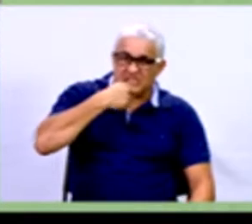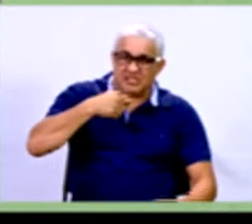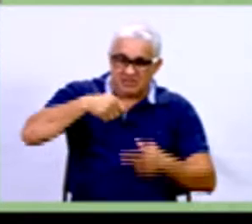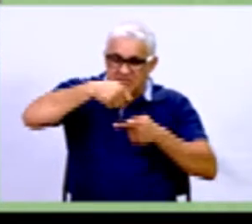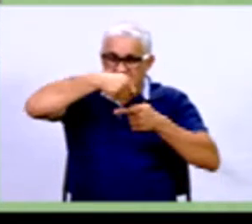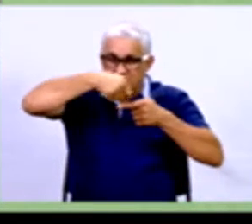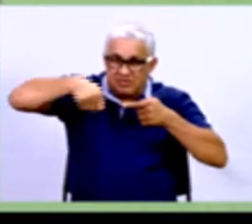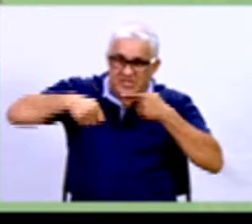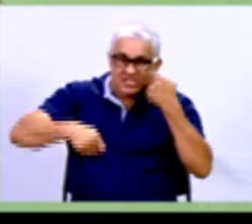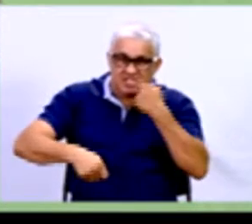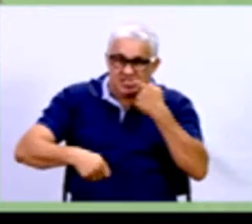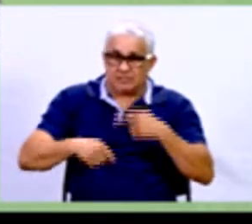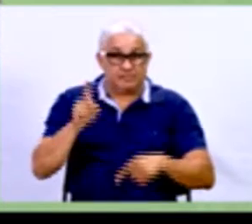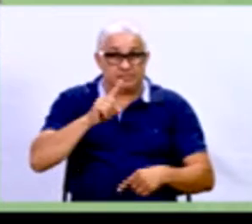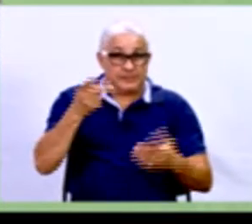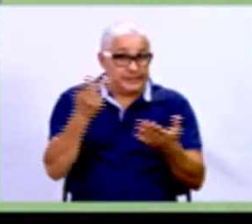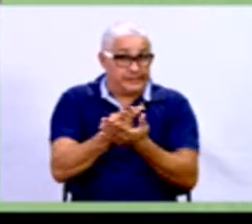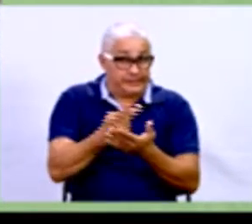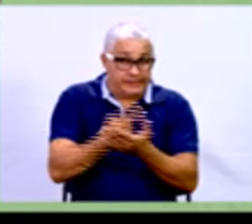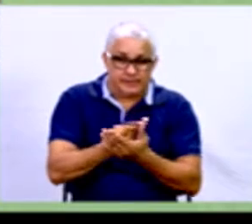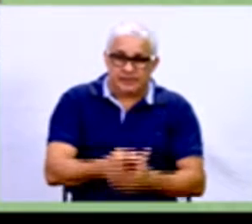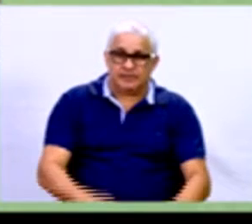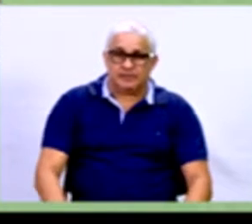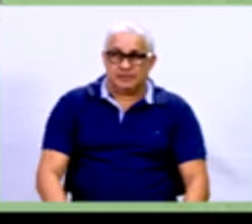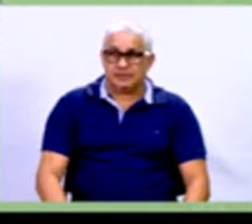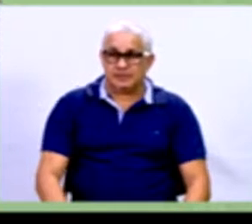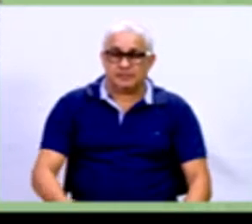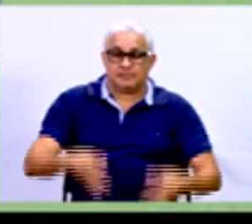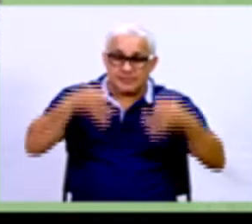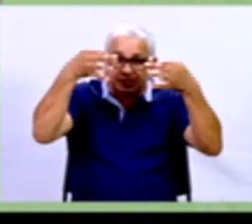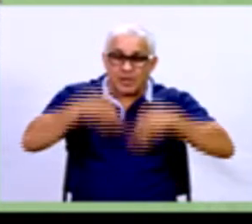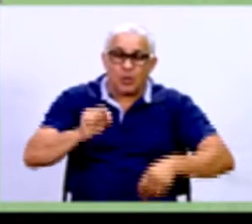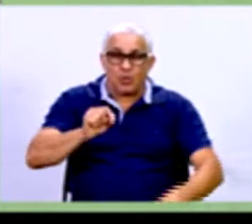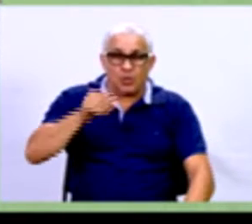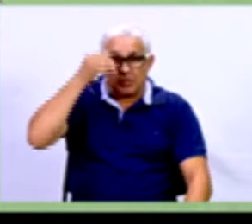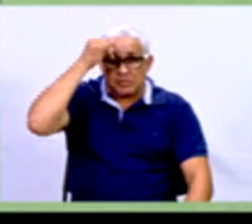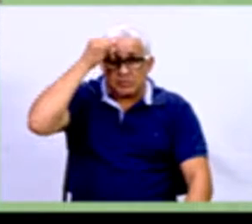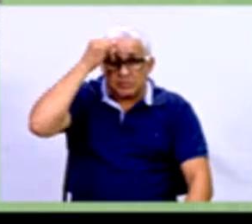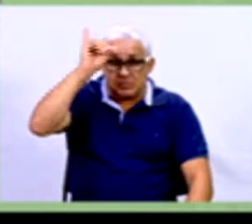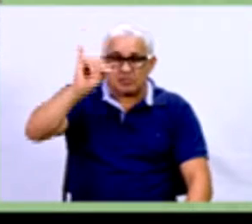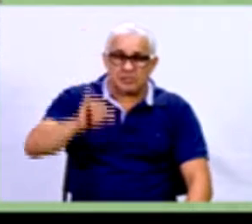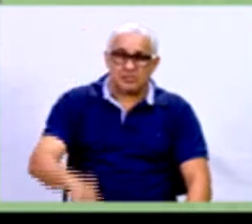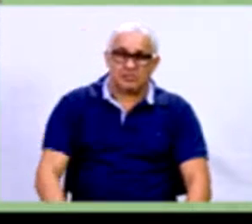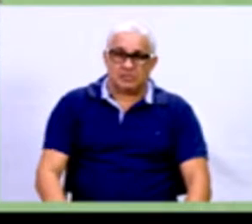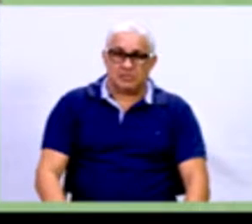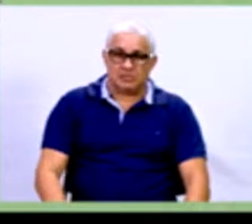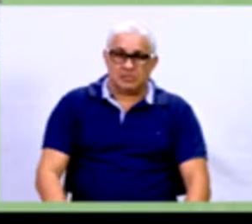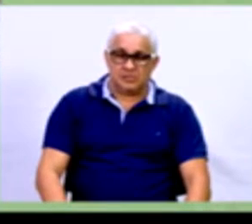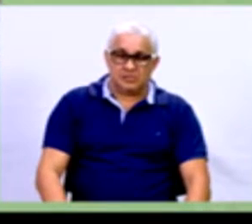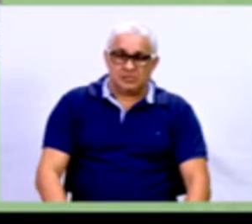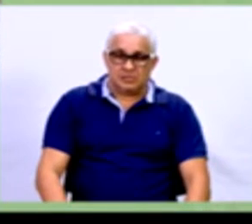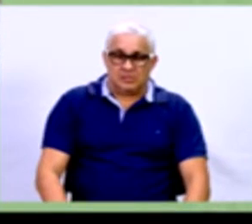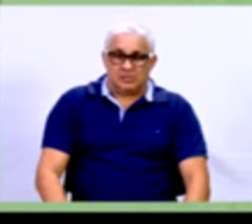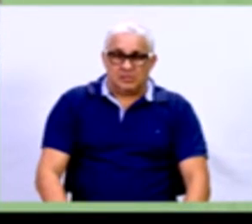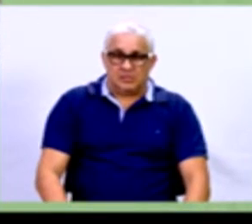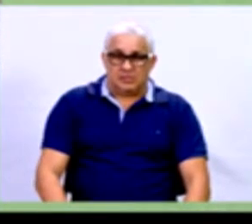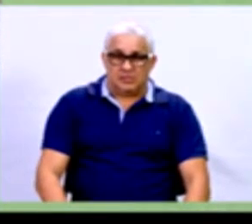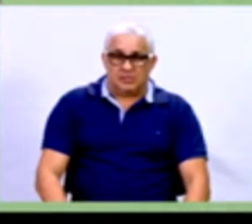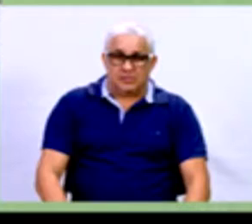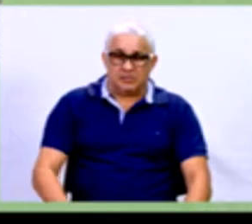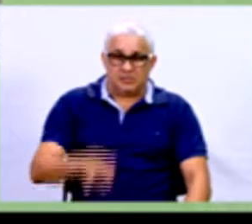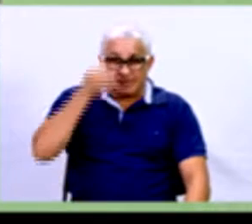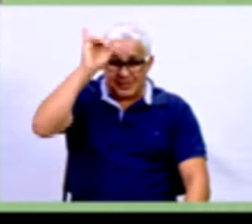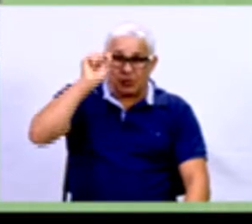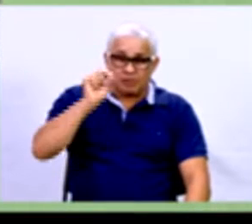é o certo, gente. O procedimento, né, o objetivo é evitar, é prevenir um estado de choque, é prevenir aquela